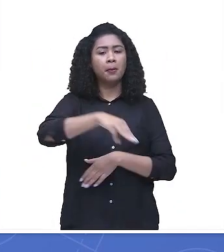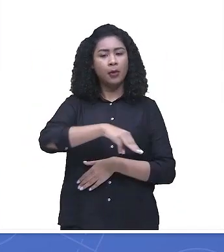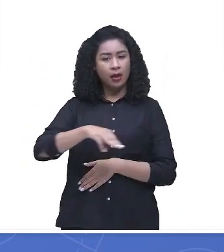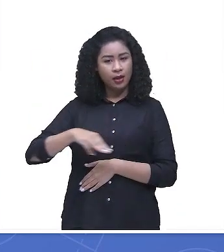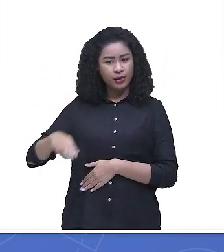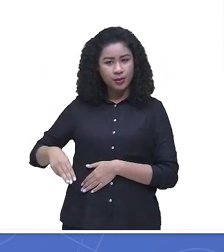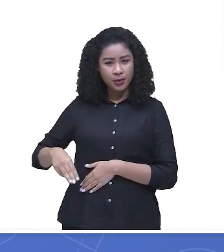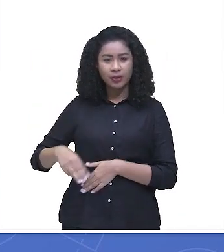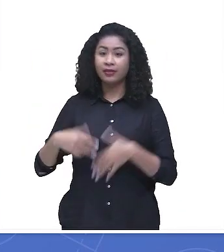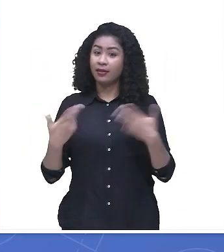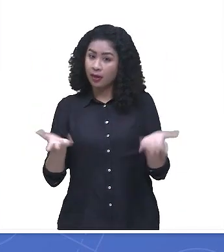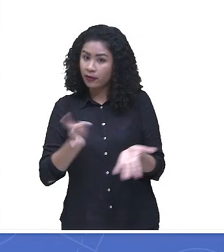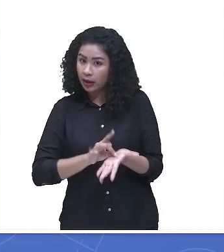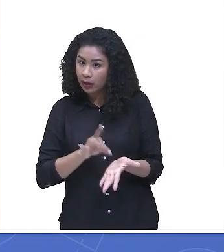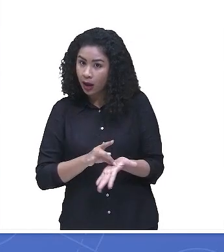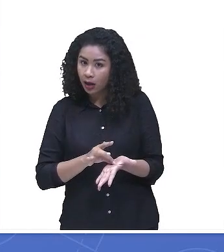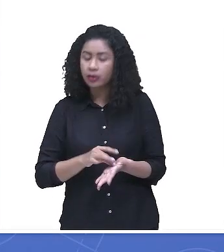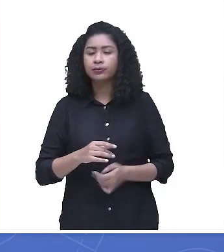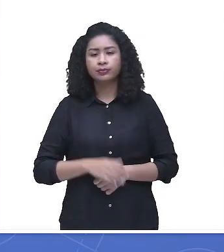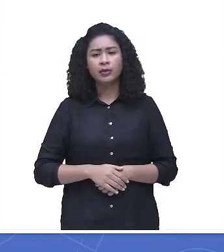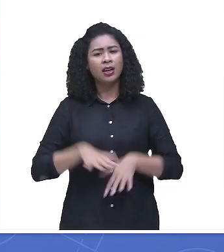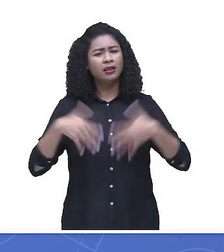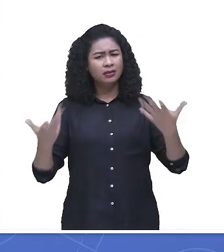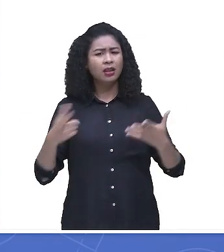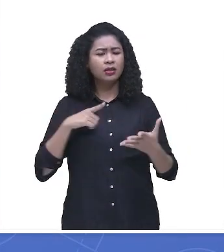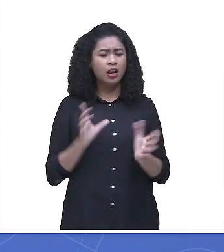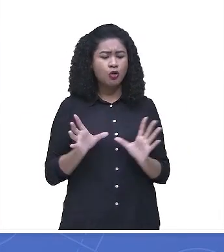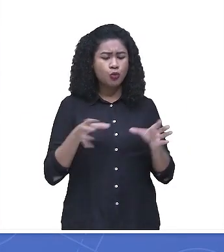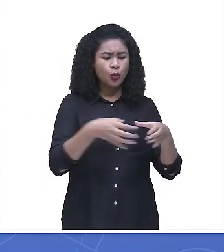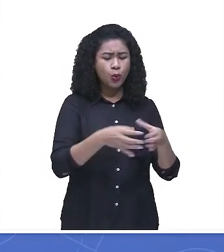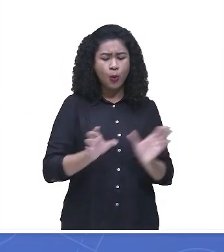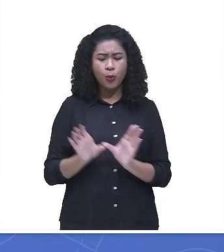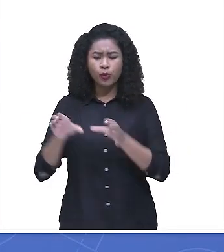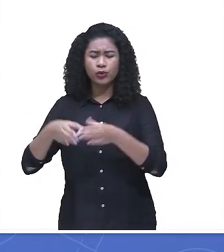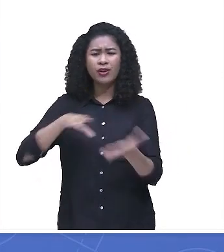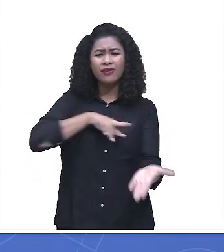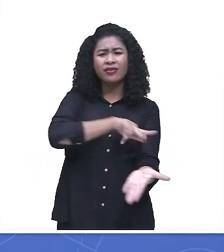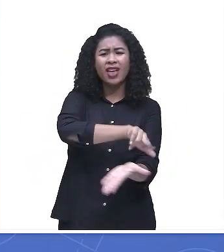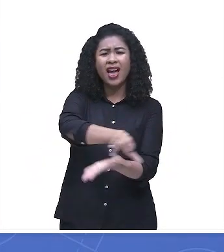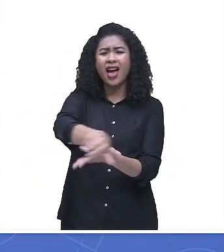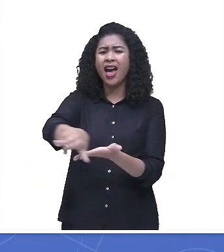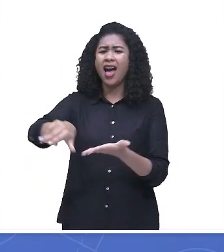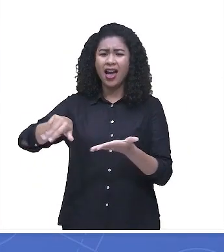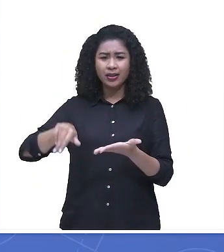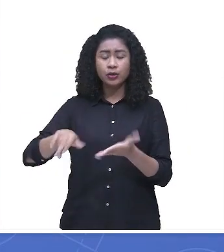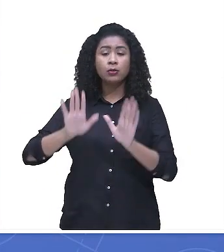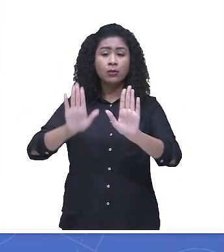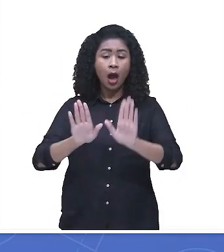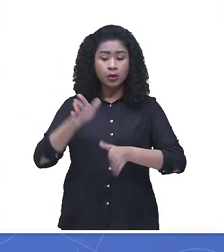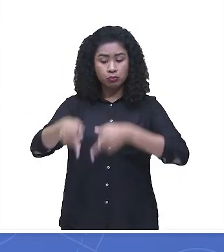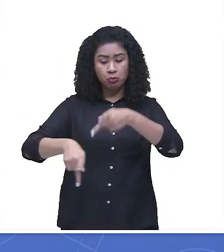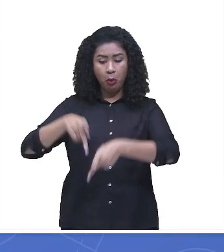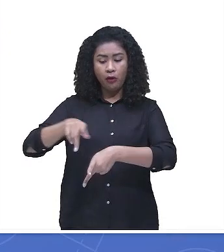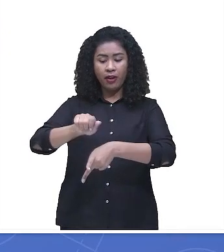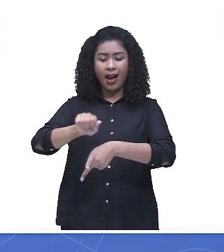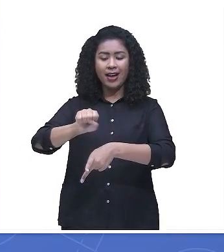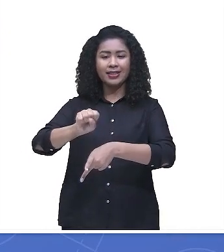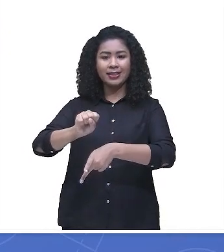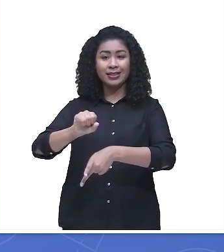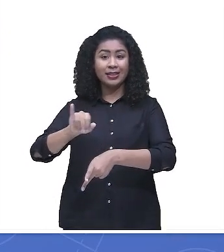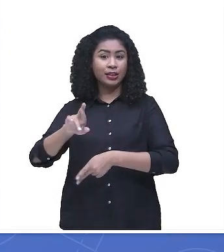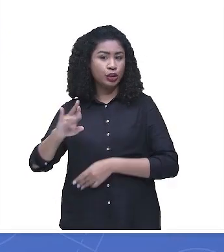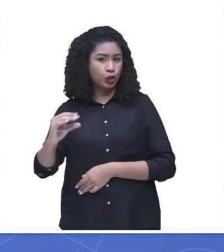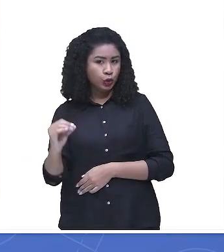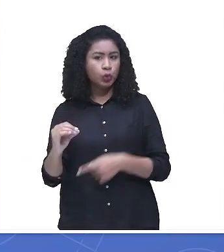Então, existem vários grupos. E os assírios, como eu disse a vocês ontem, eles vão se destacar por algumas